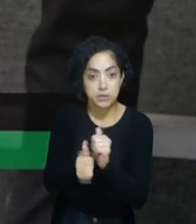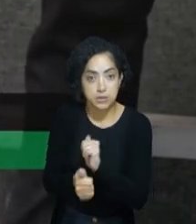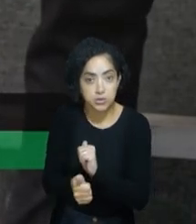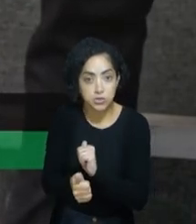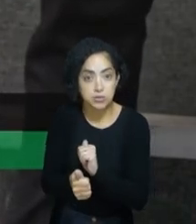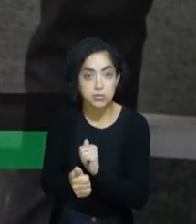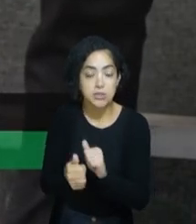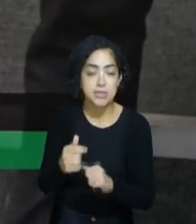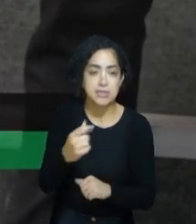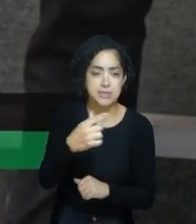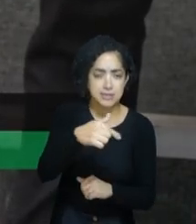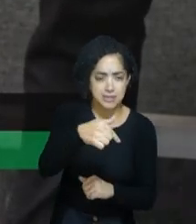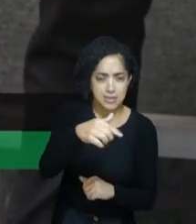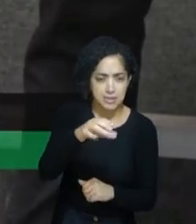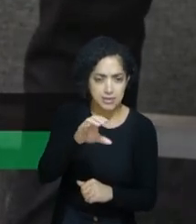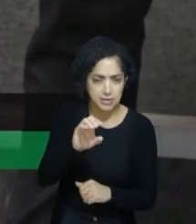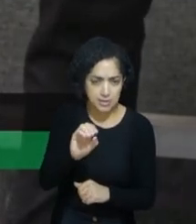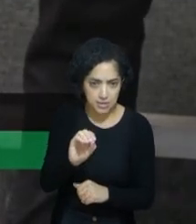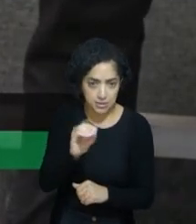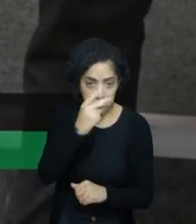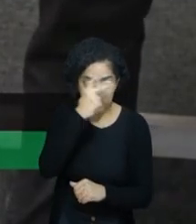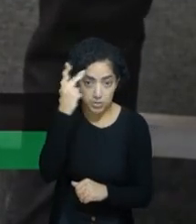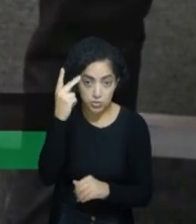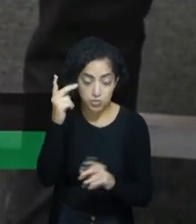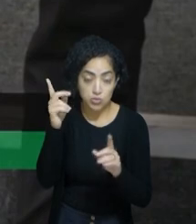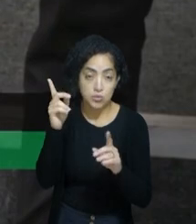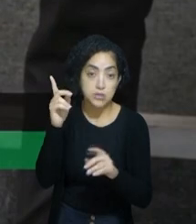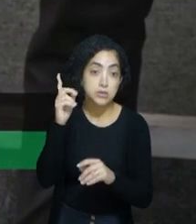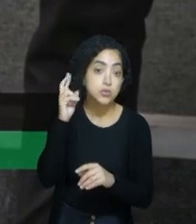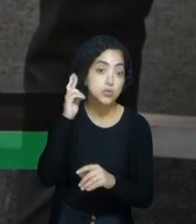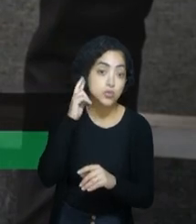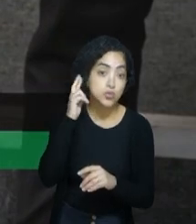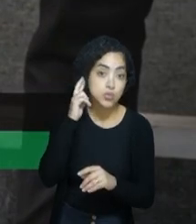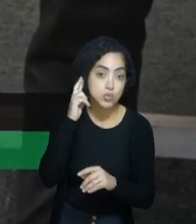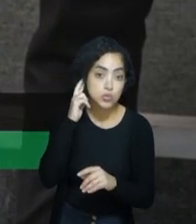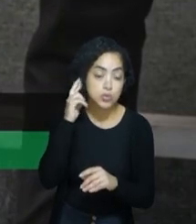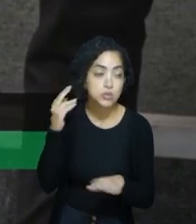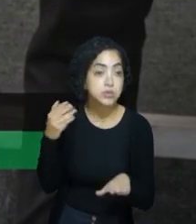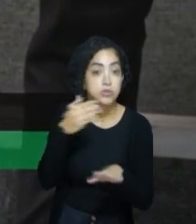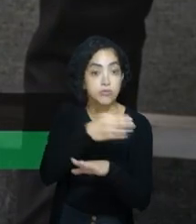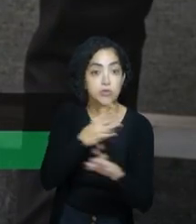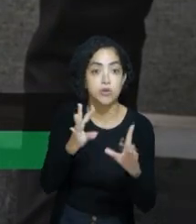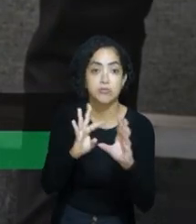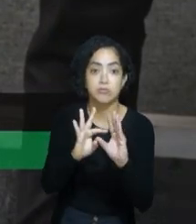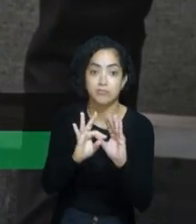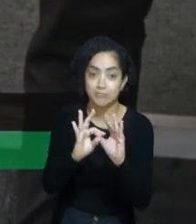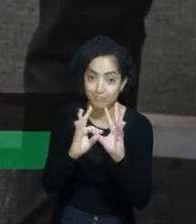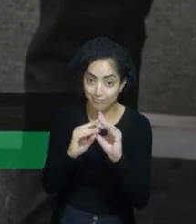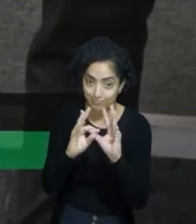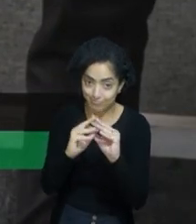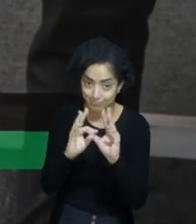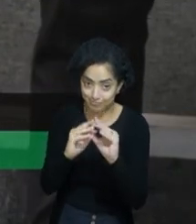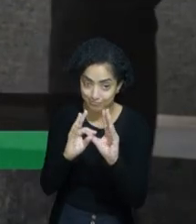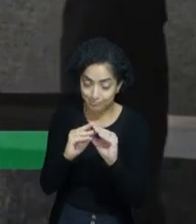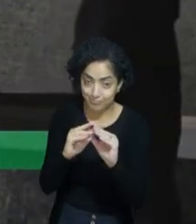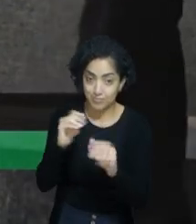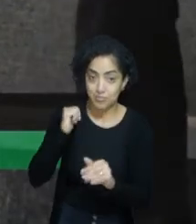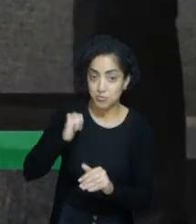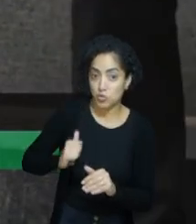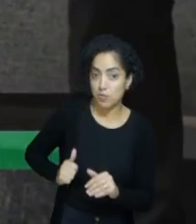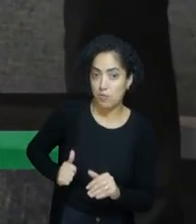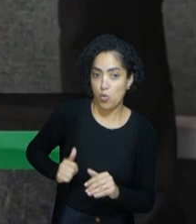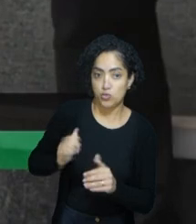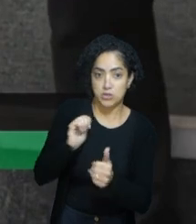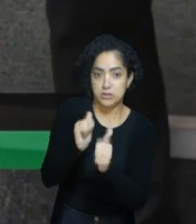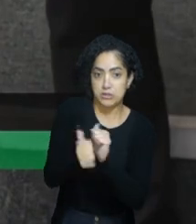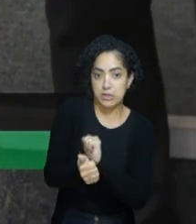nós temos aí cerca de 70 atletas surdos n que também foram a Blumenal para o para jasque sem o bolso atleta por quê Por essa